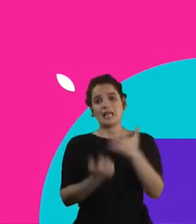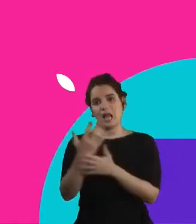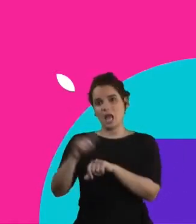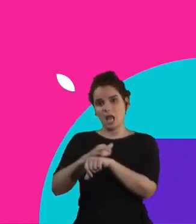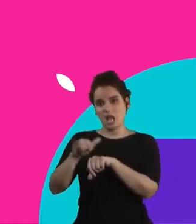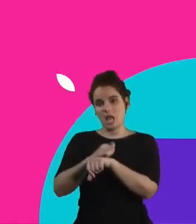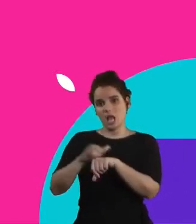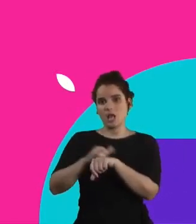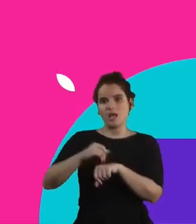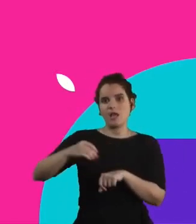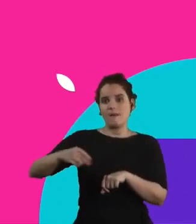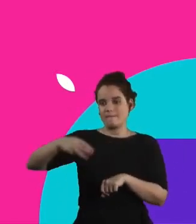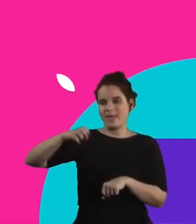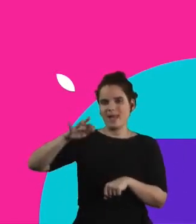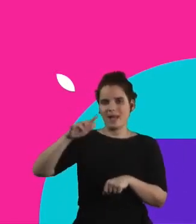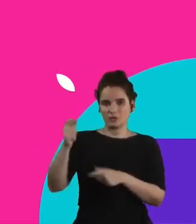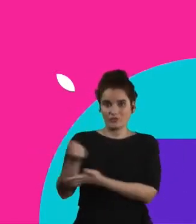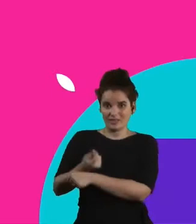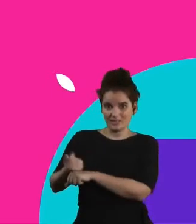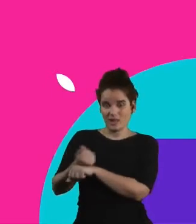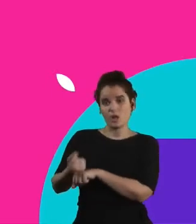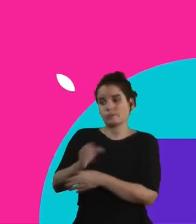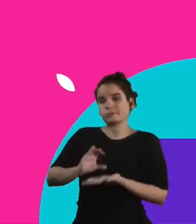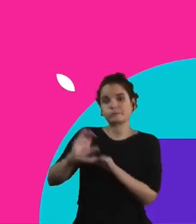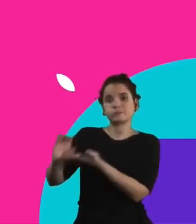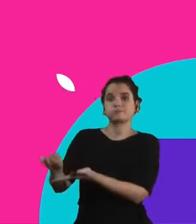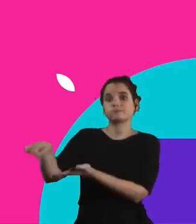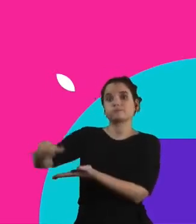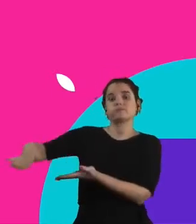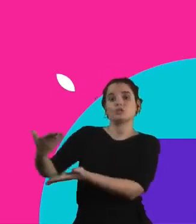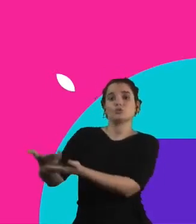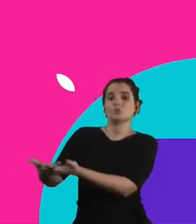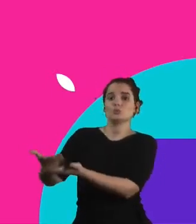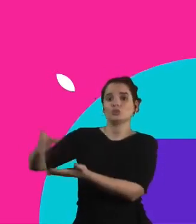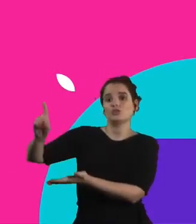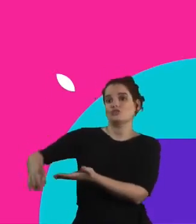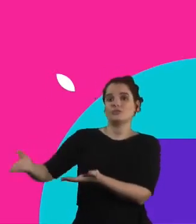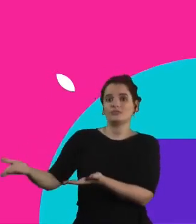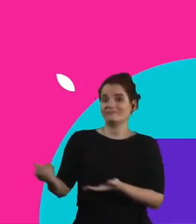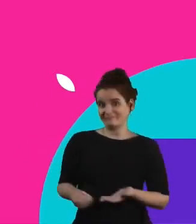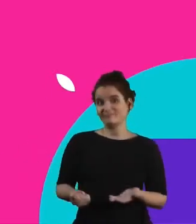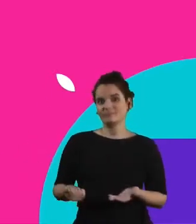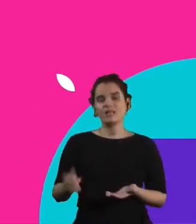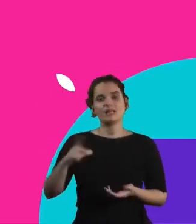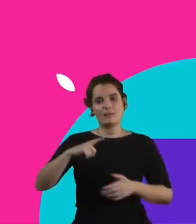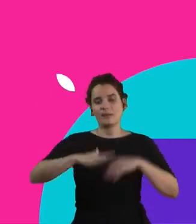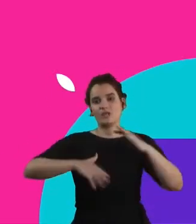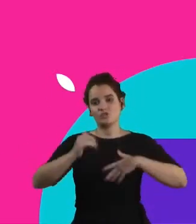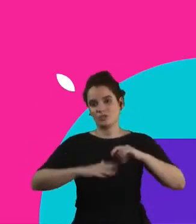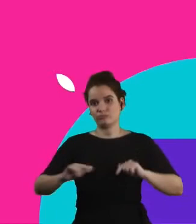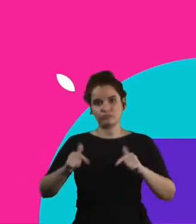financiar o estudo da juventude, para financiar uma série de ações que a gente considera relevante do ponto de